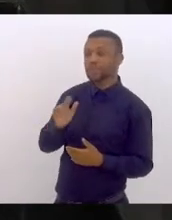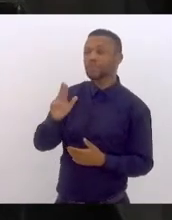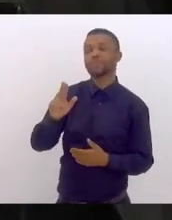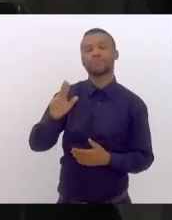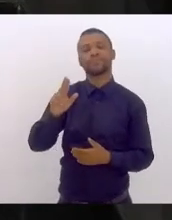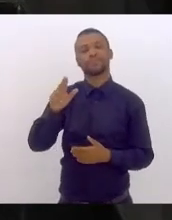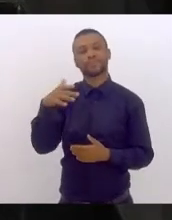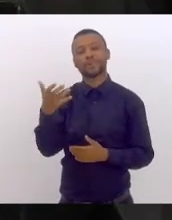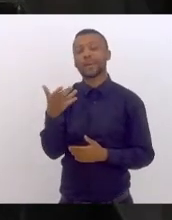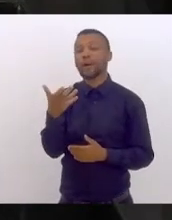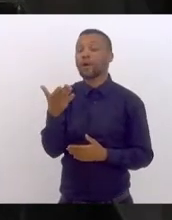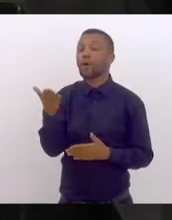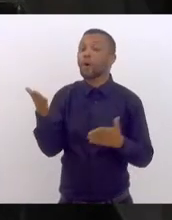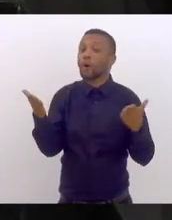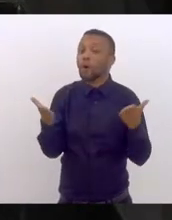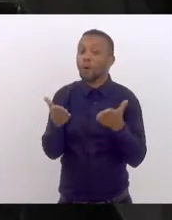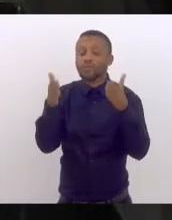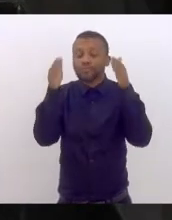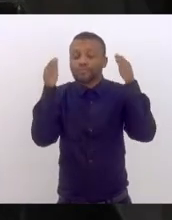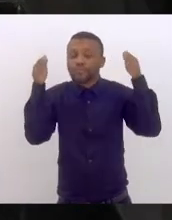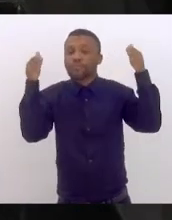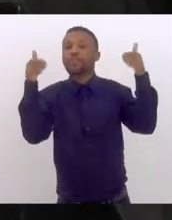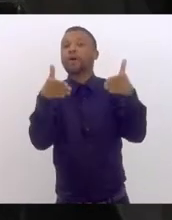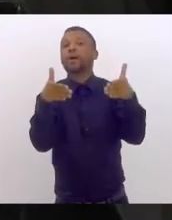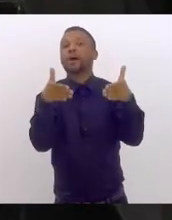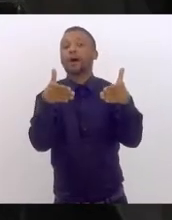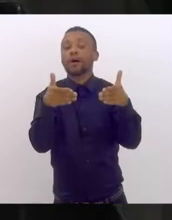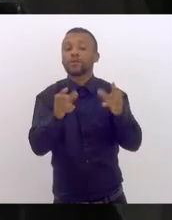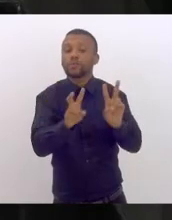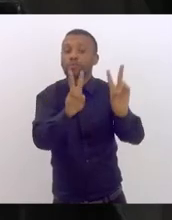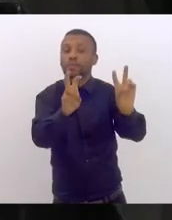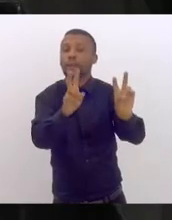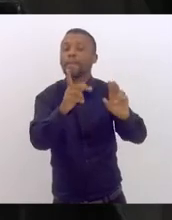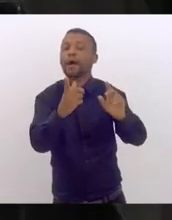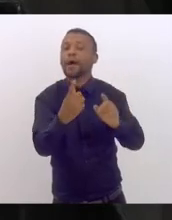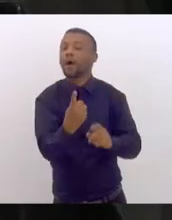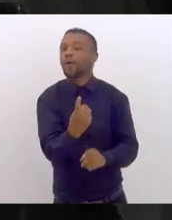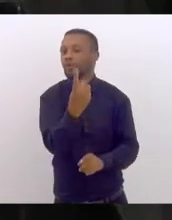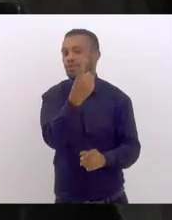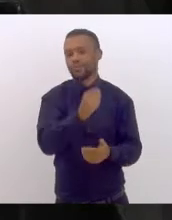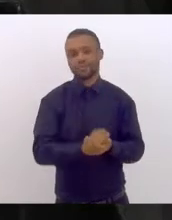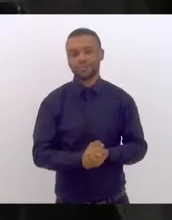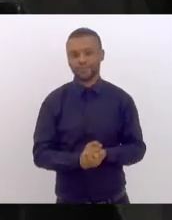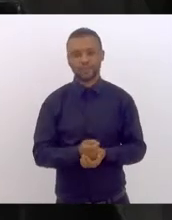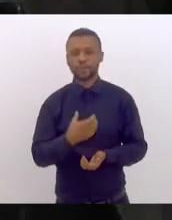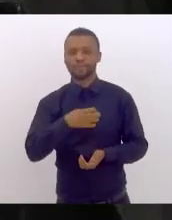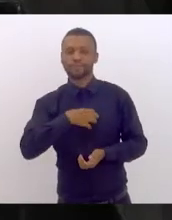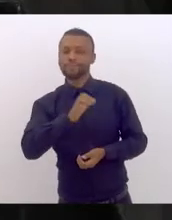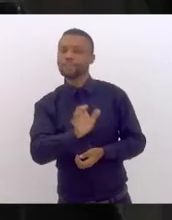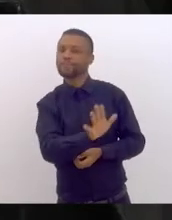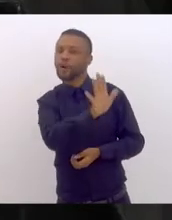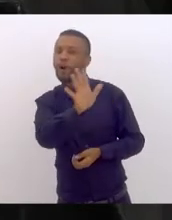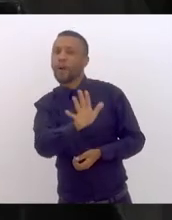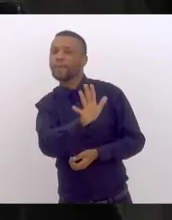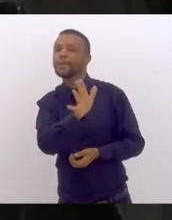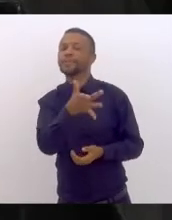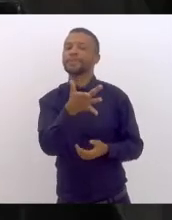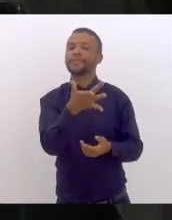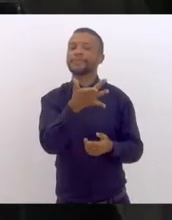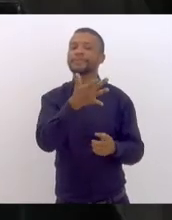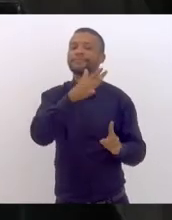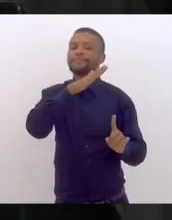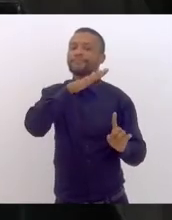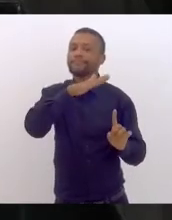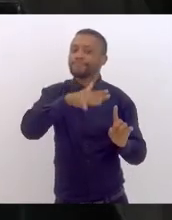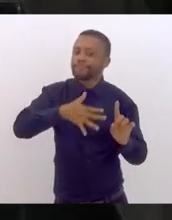me concentrar em um único tema como forma de prestar um